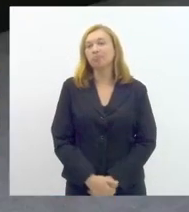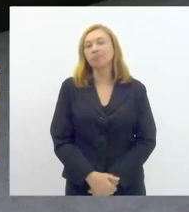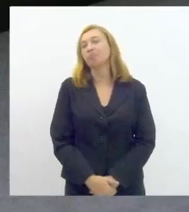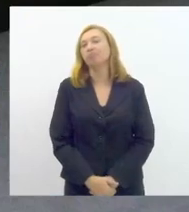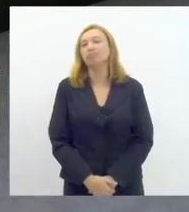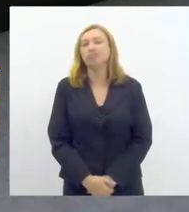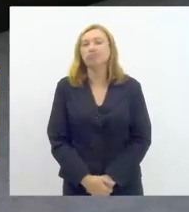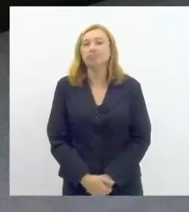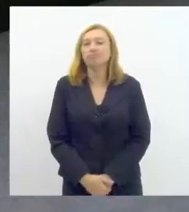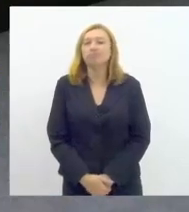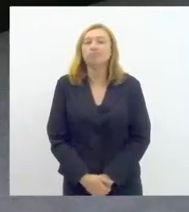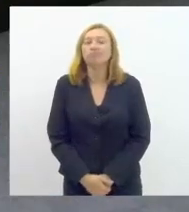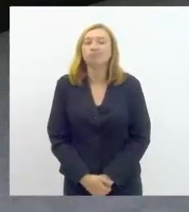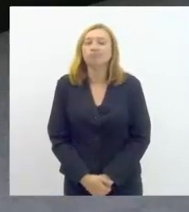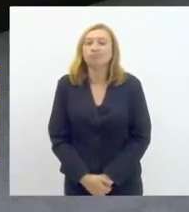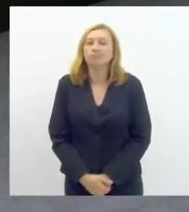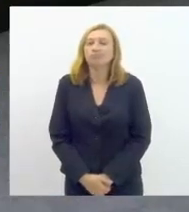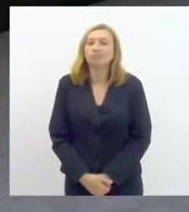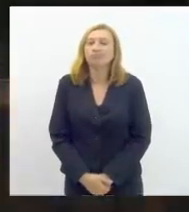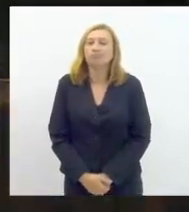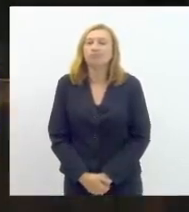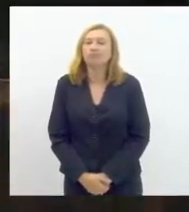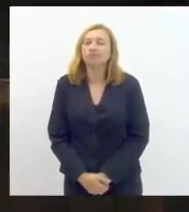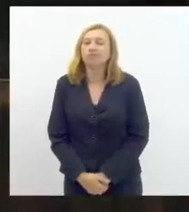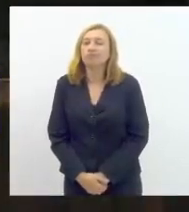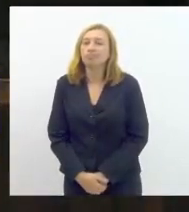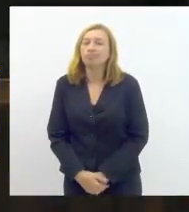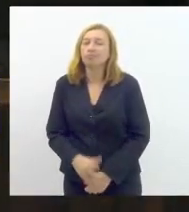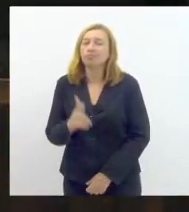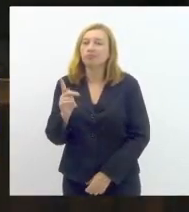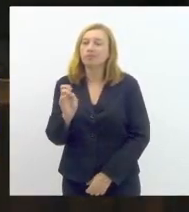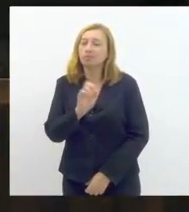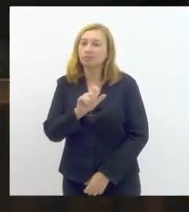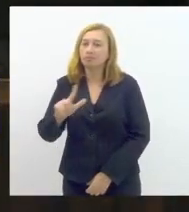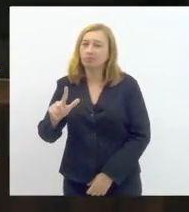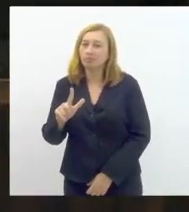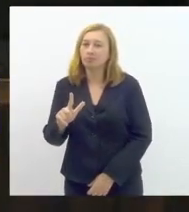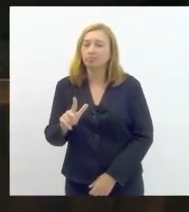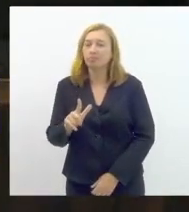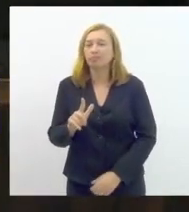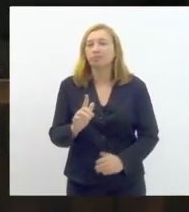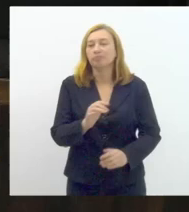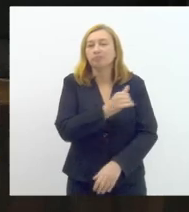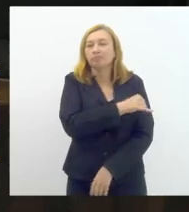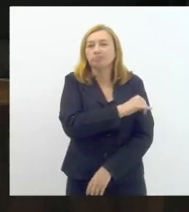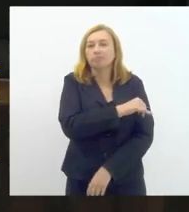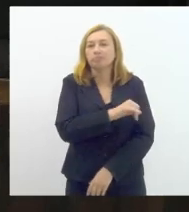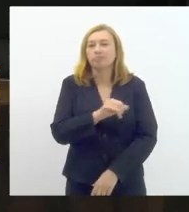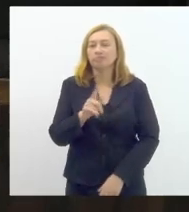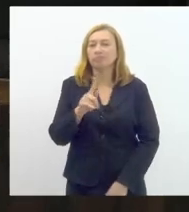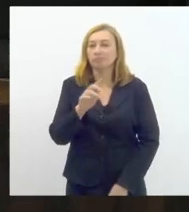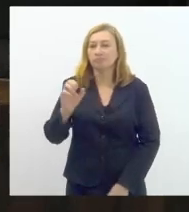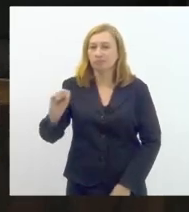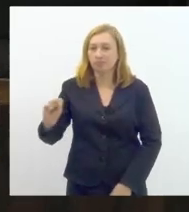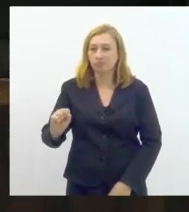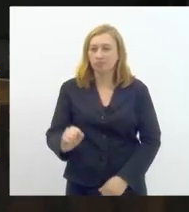Muito obrigada, Maria. Chamo agora Gabriel dos Santos, Rio de Janeiro. Prepara, Jéssica.